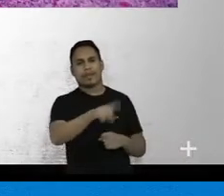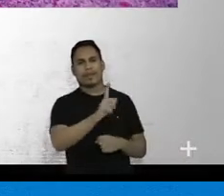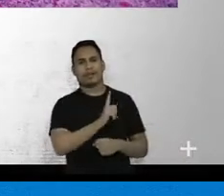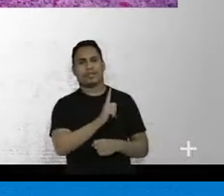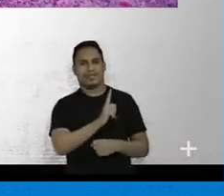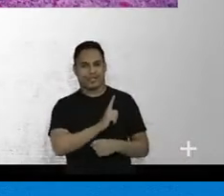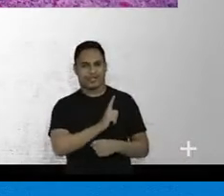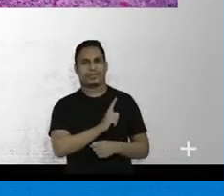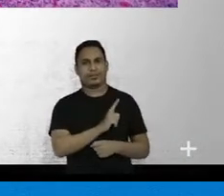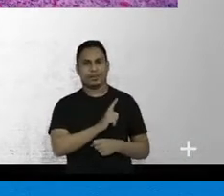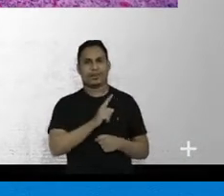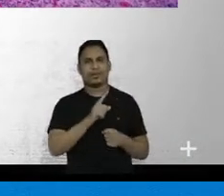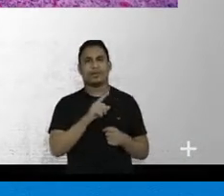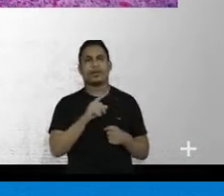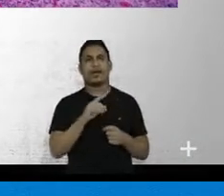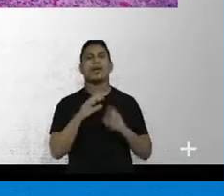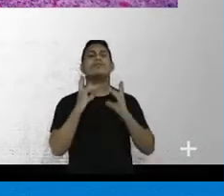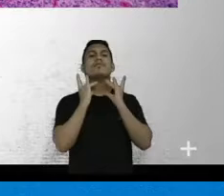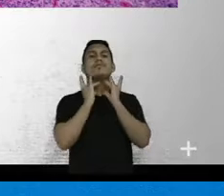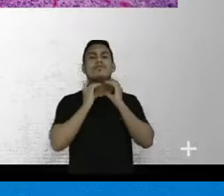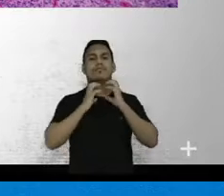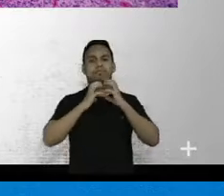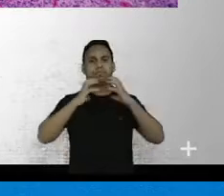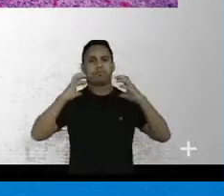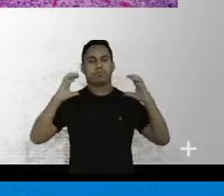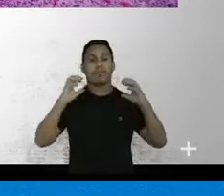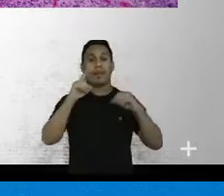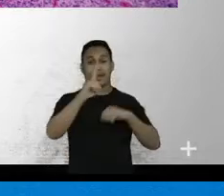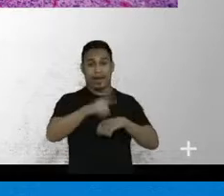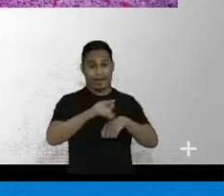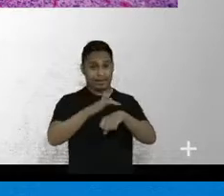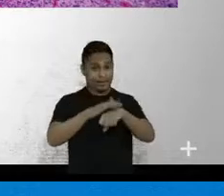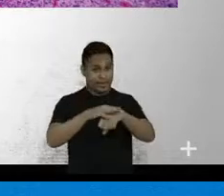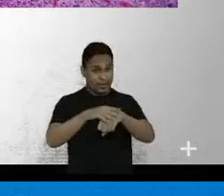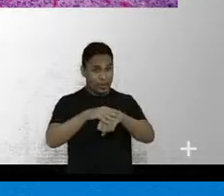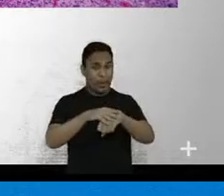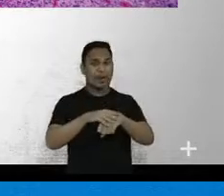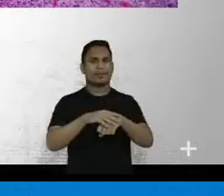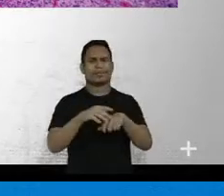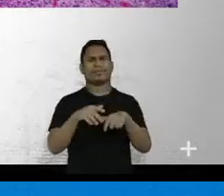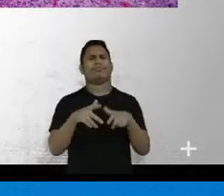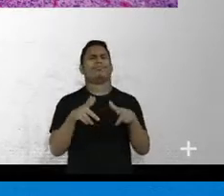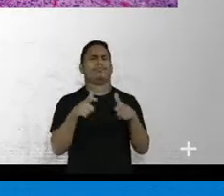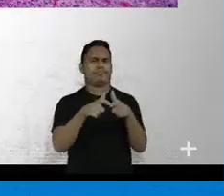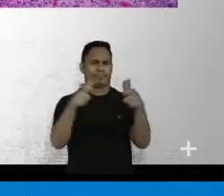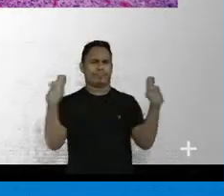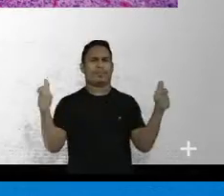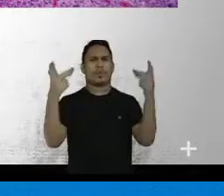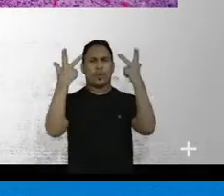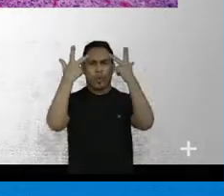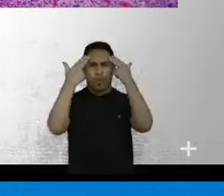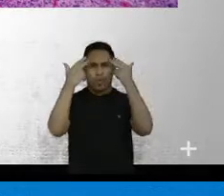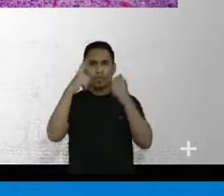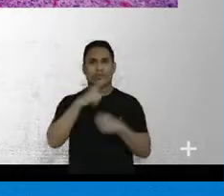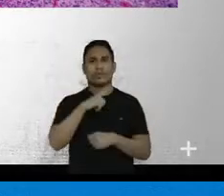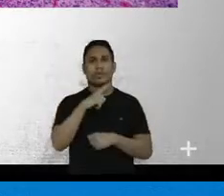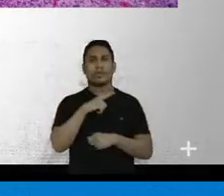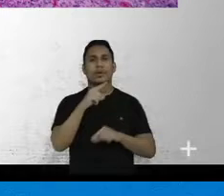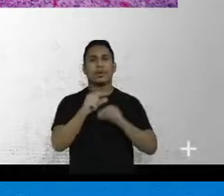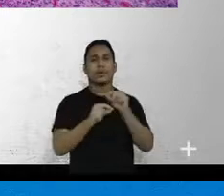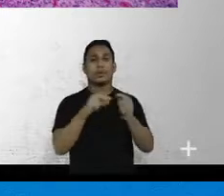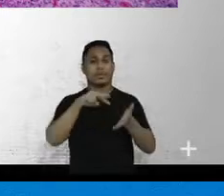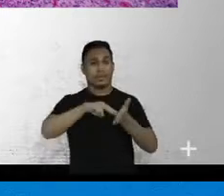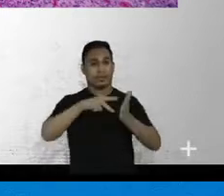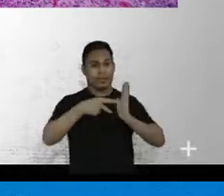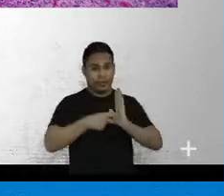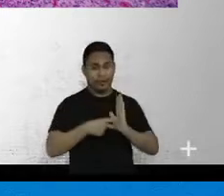hipotireoidismo. Essa doença é a doença autoimune mais comum. O que é uma doença autoimune? Uma doença autoimune é uma